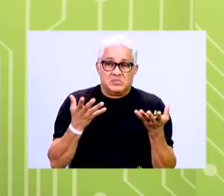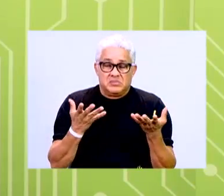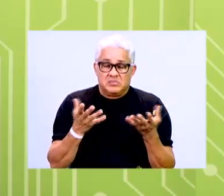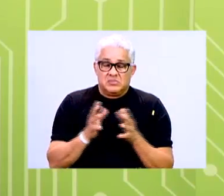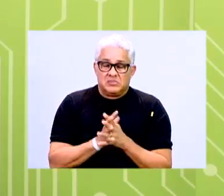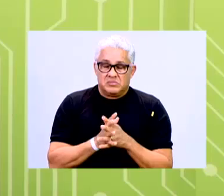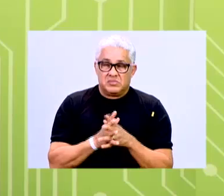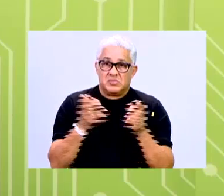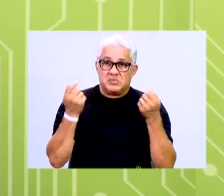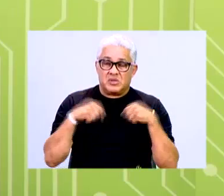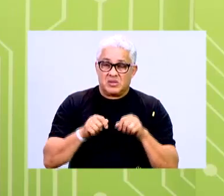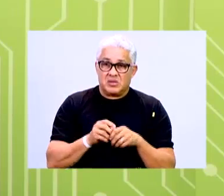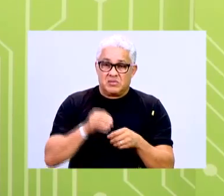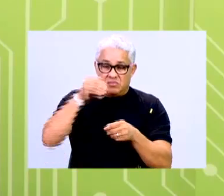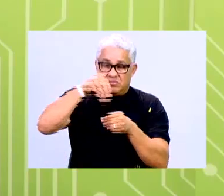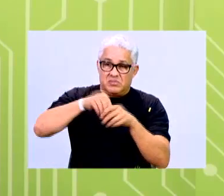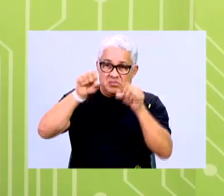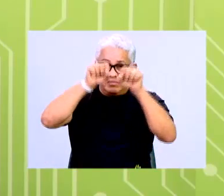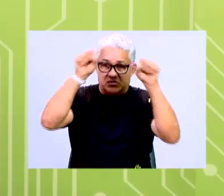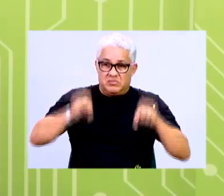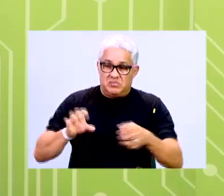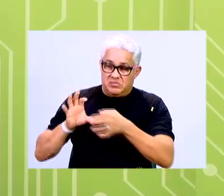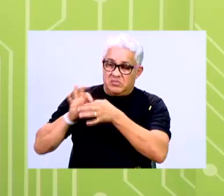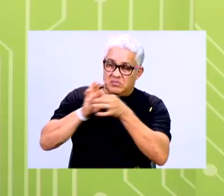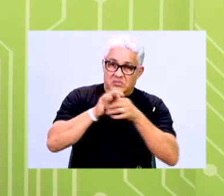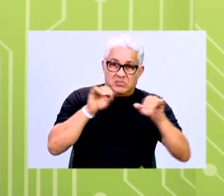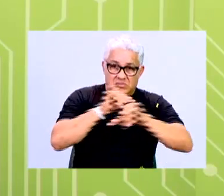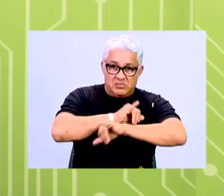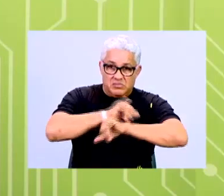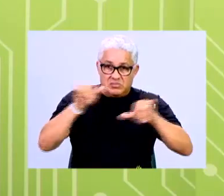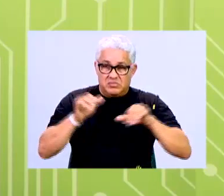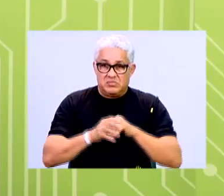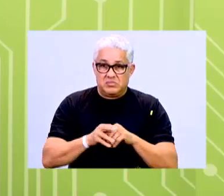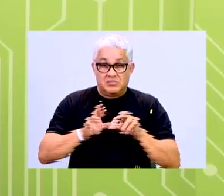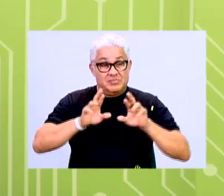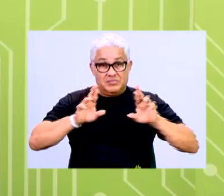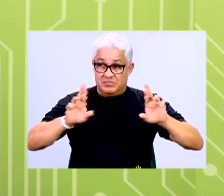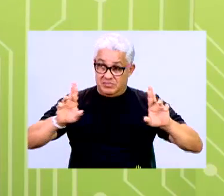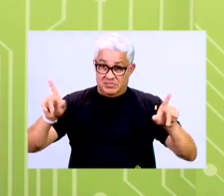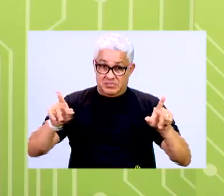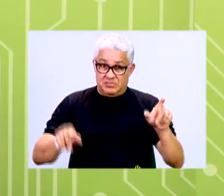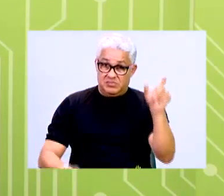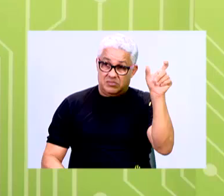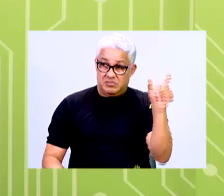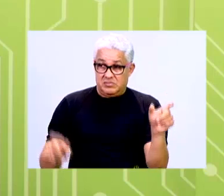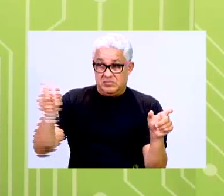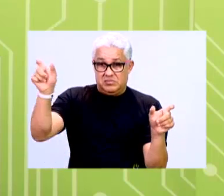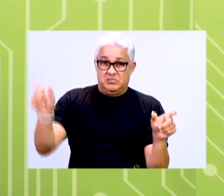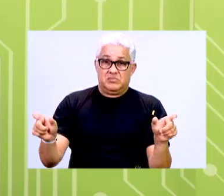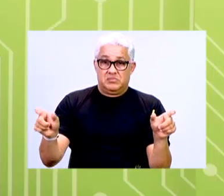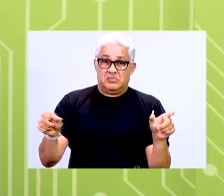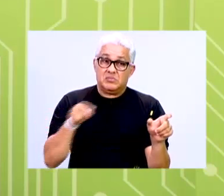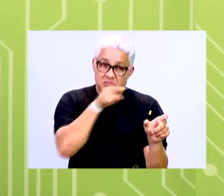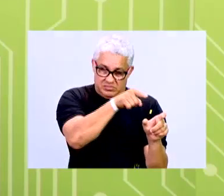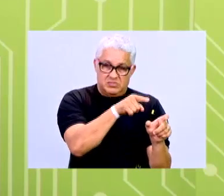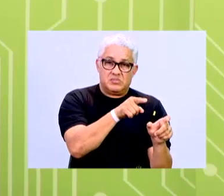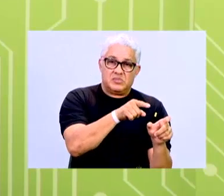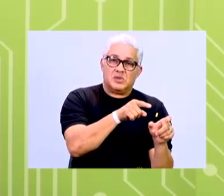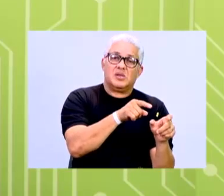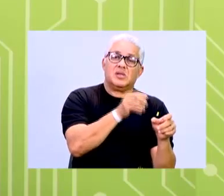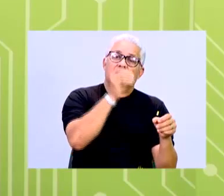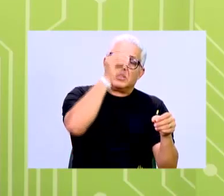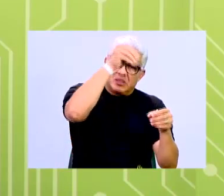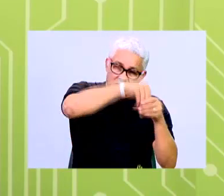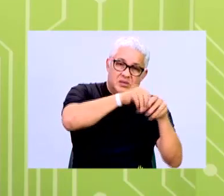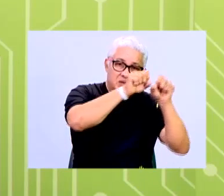não afete o conjunto de informações, né? Diferente do usuário. Esse sim estará ali alimentando a aplicação, alimentando